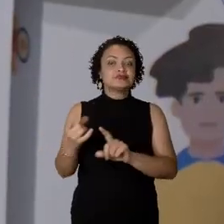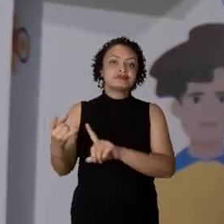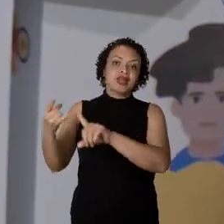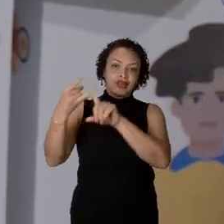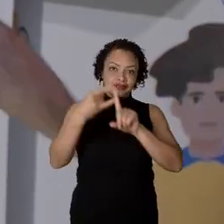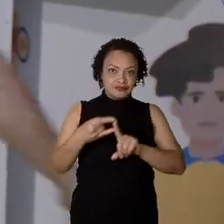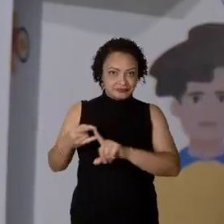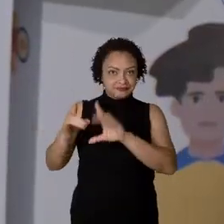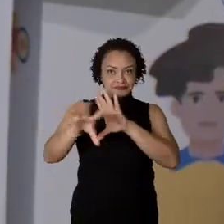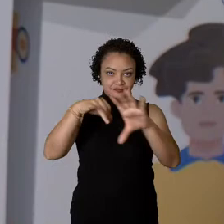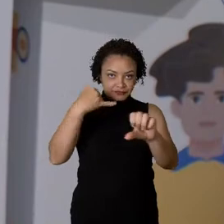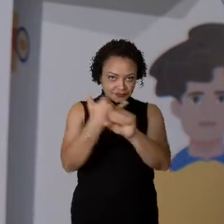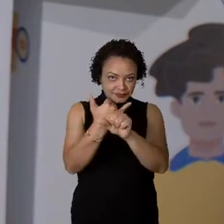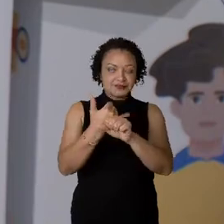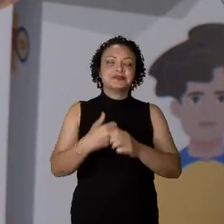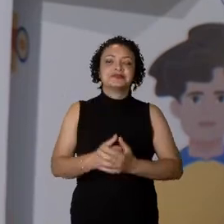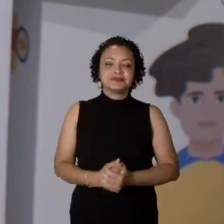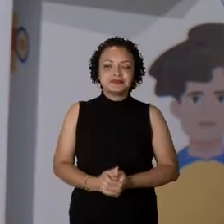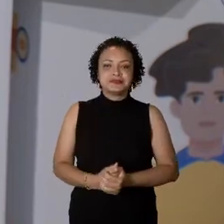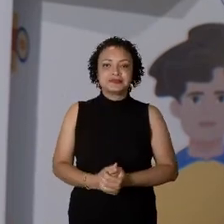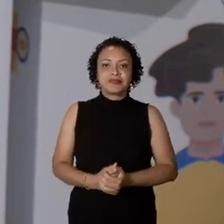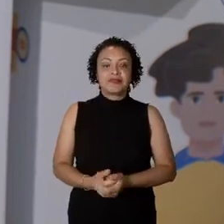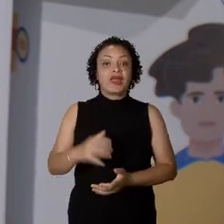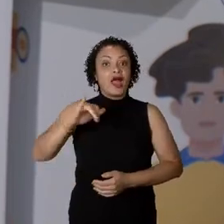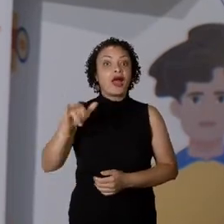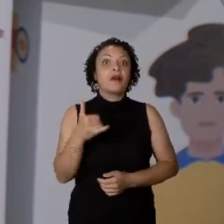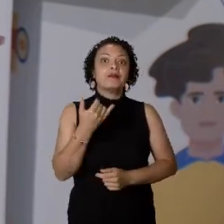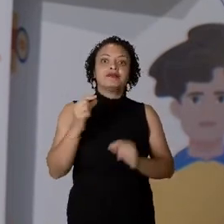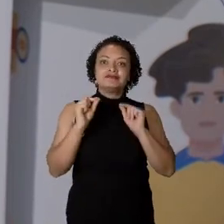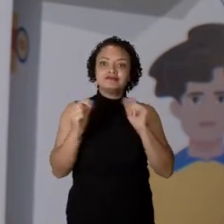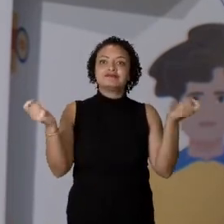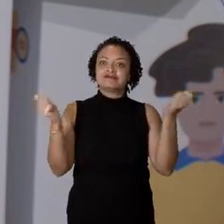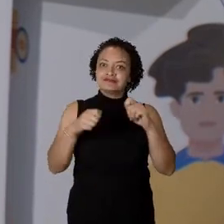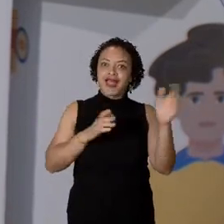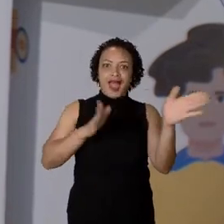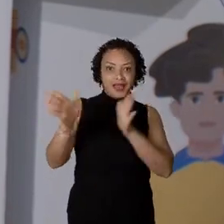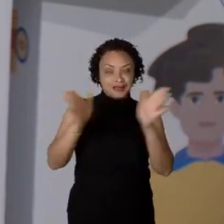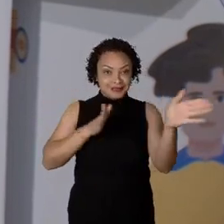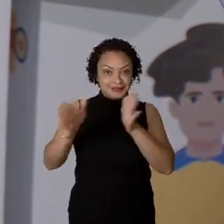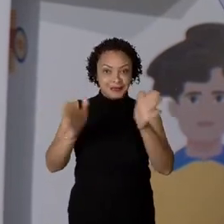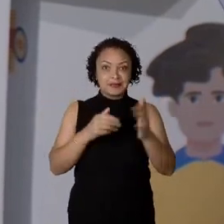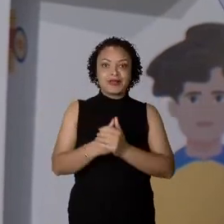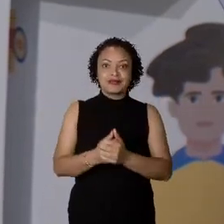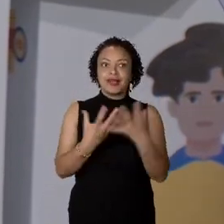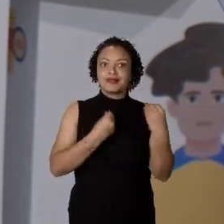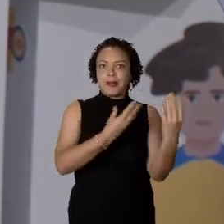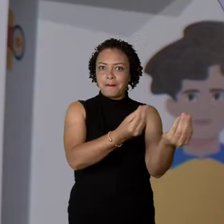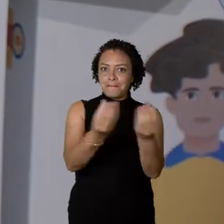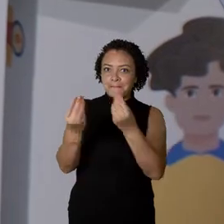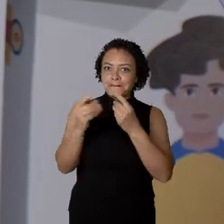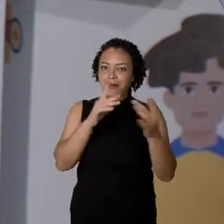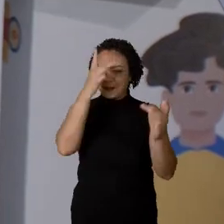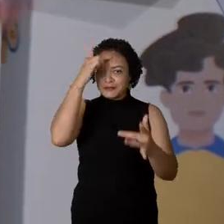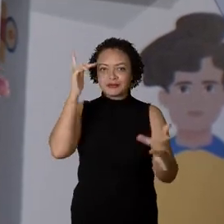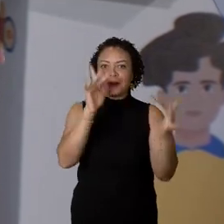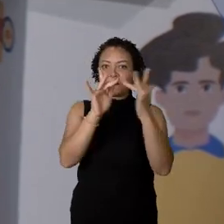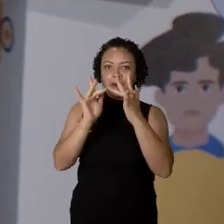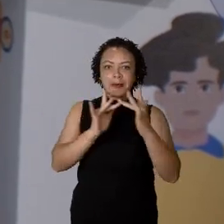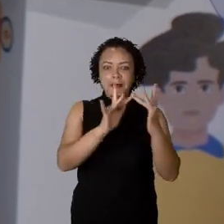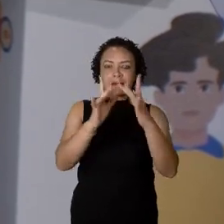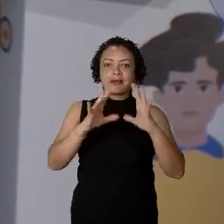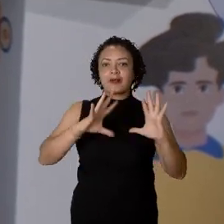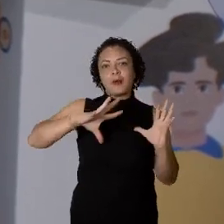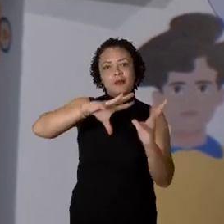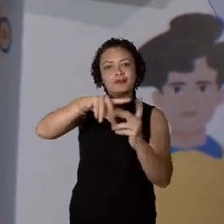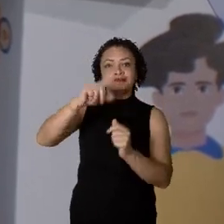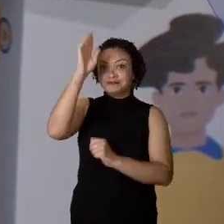nosso canal no YouTube. Aproveitando essa fronteira tão acessível do mundo virtual, temos uma galera conectada de todo